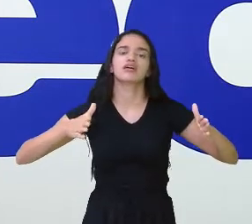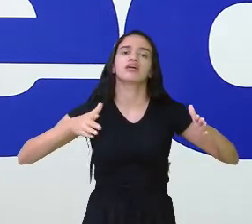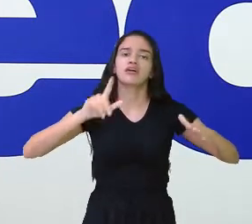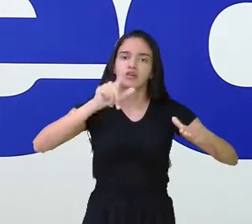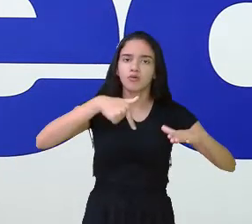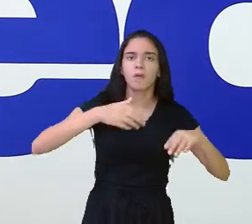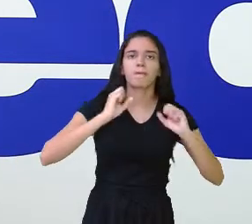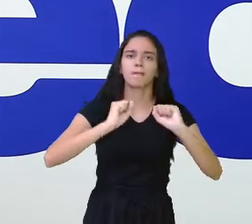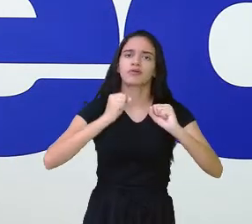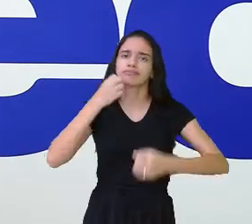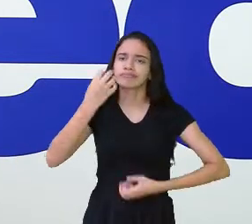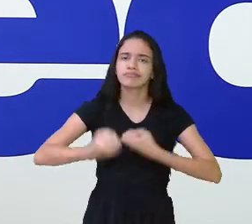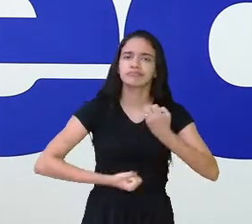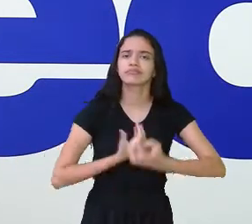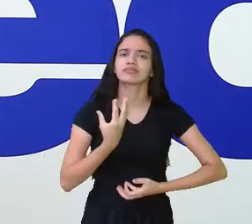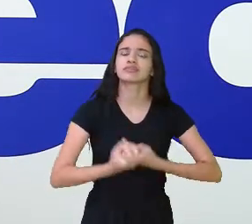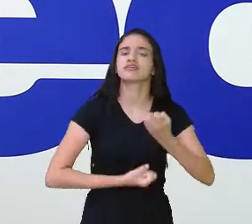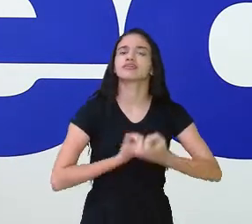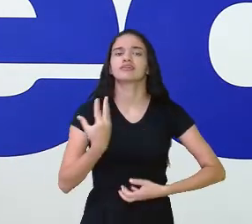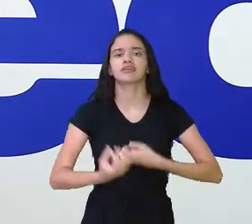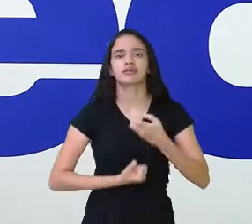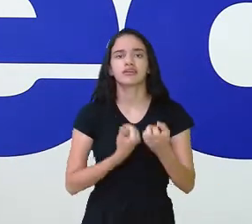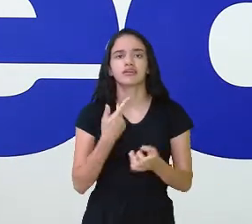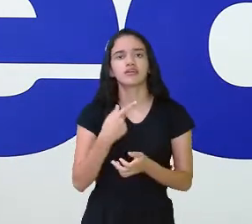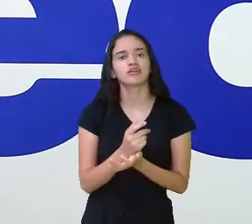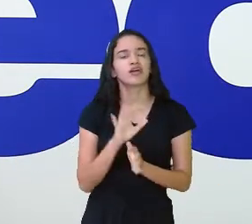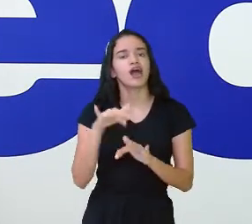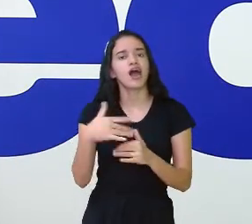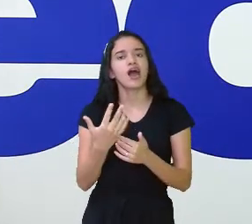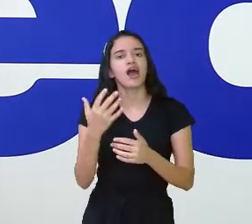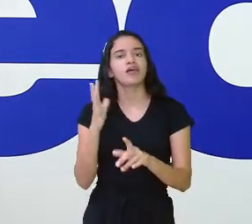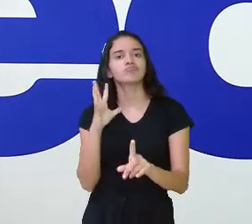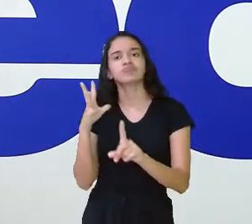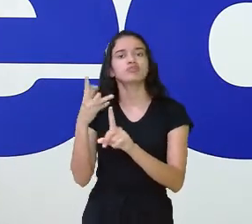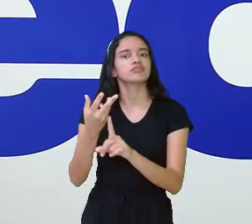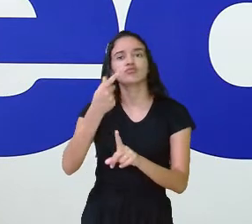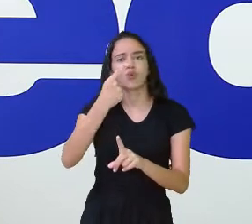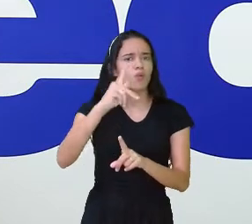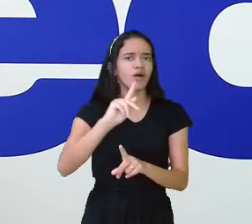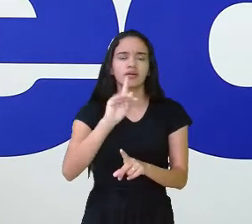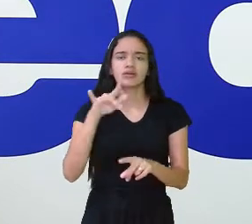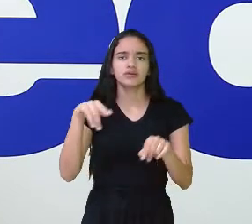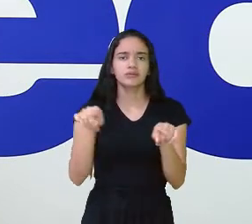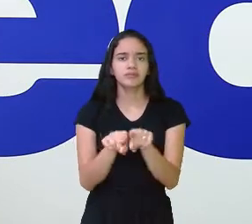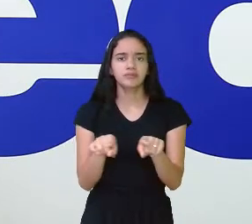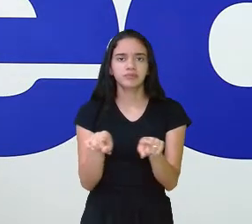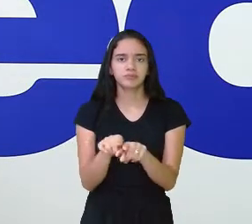você possa expressar a tua arte através de